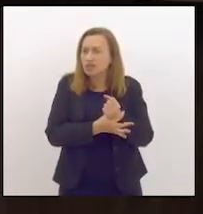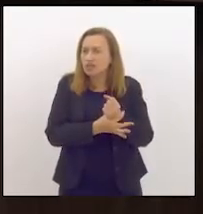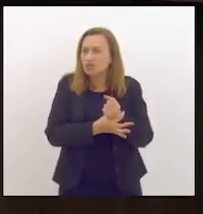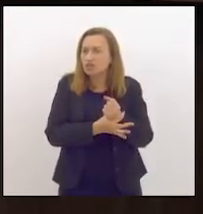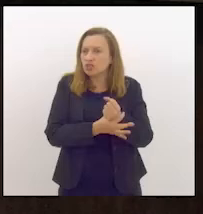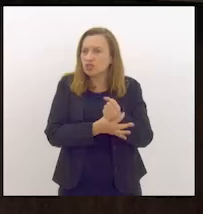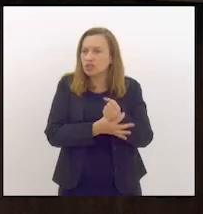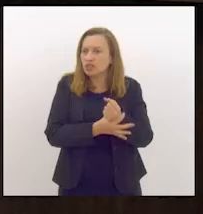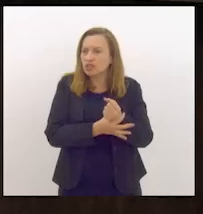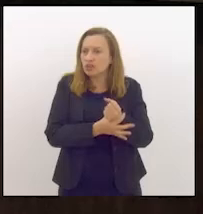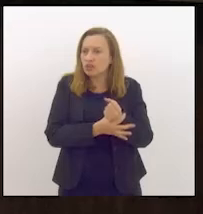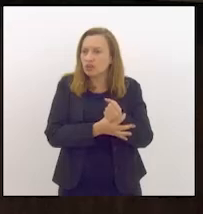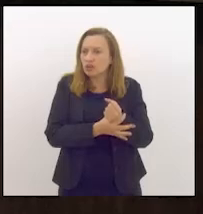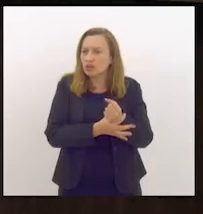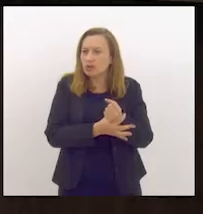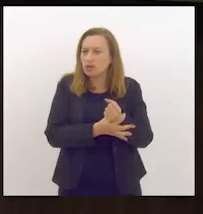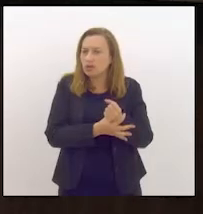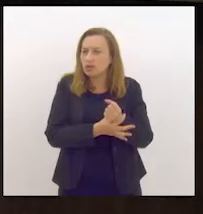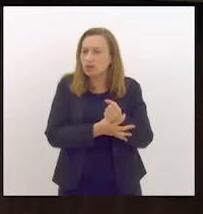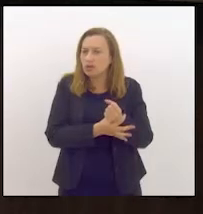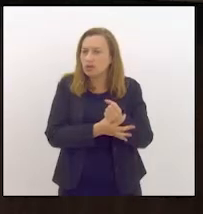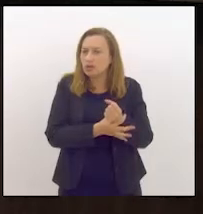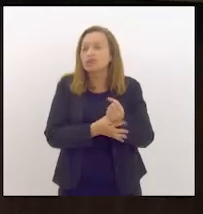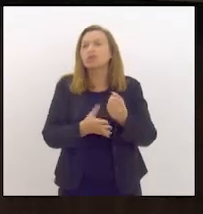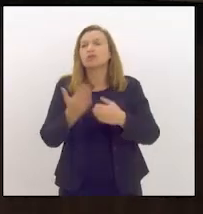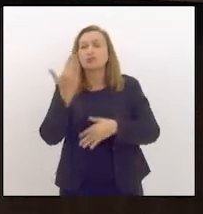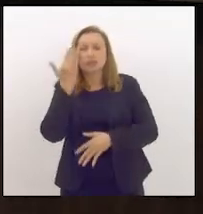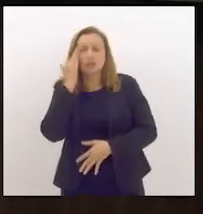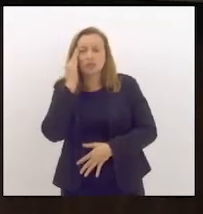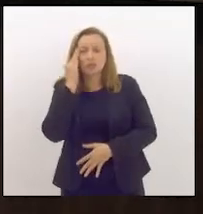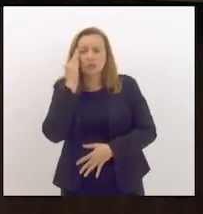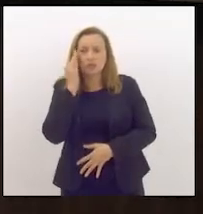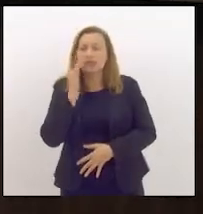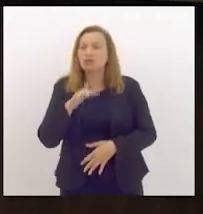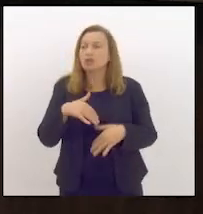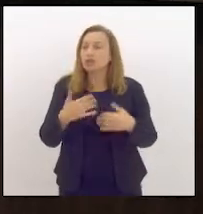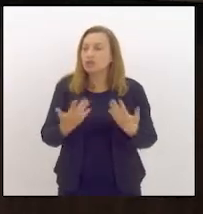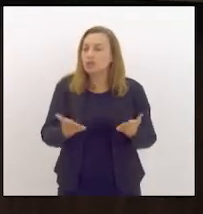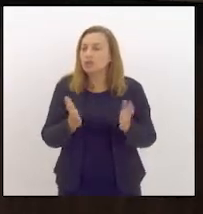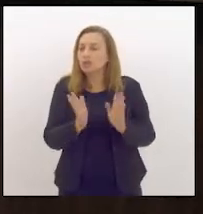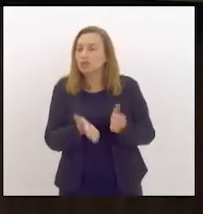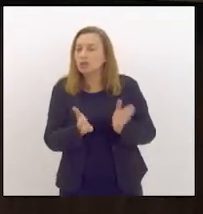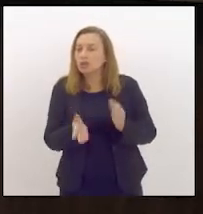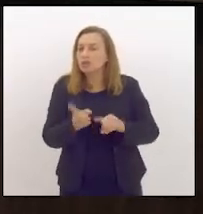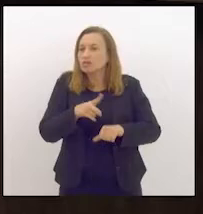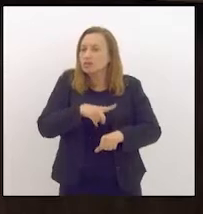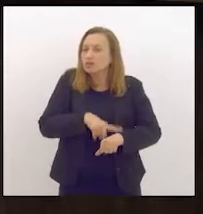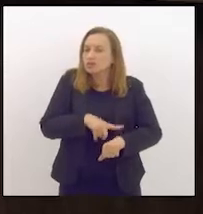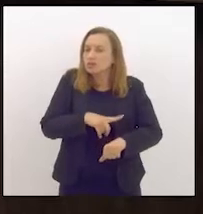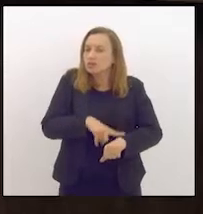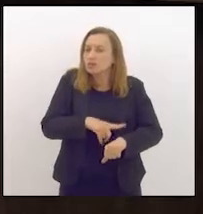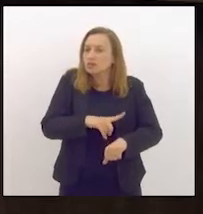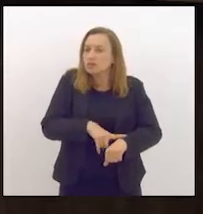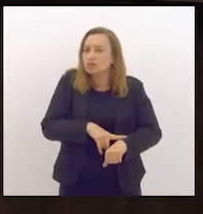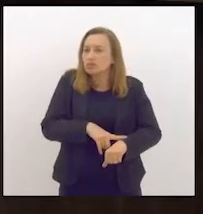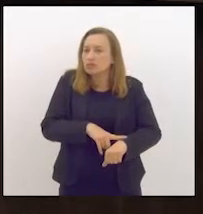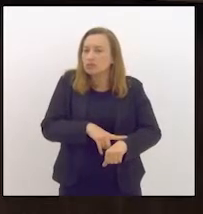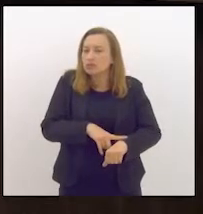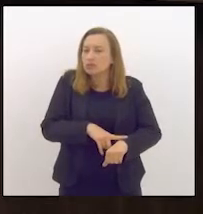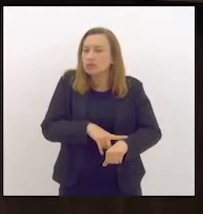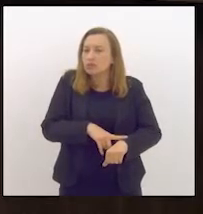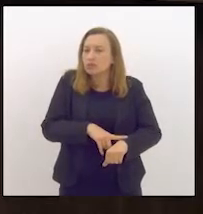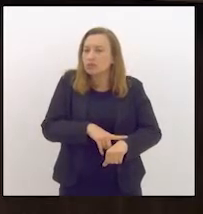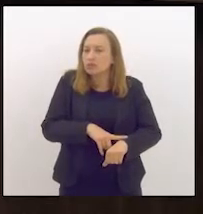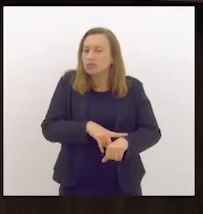autora aniversariante nós chegamos a um bom termo então o agora nesse momento e essa